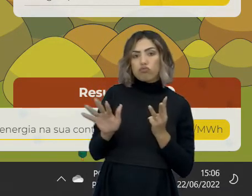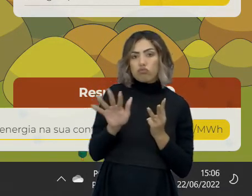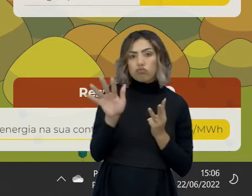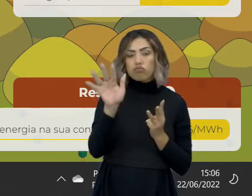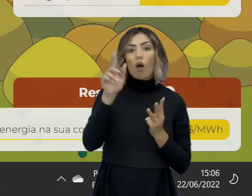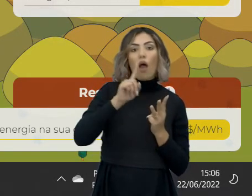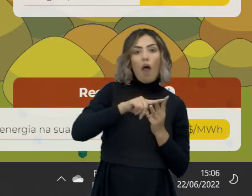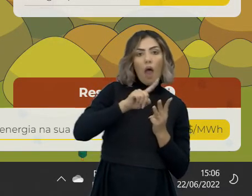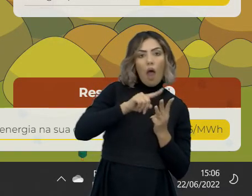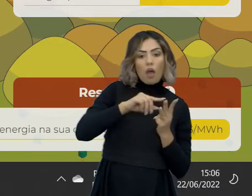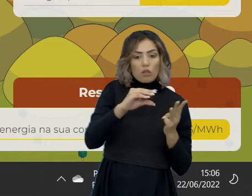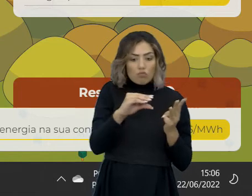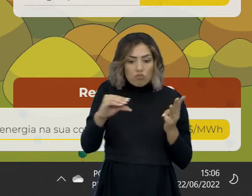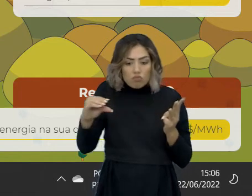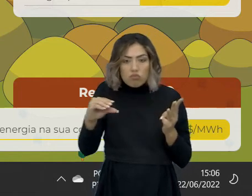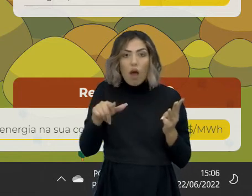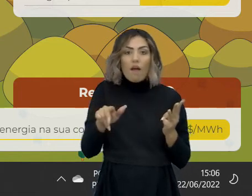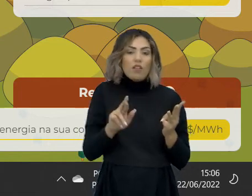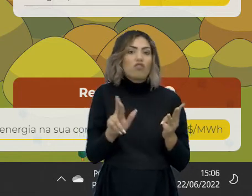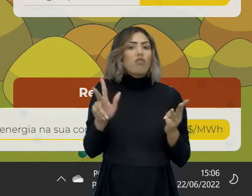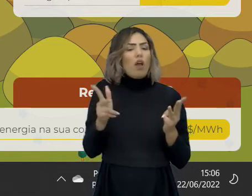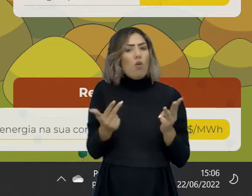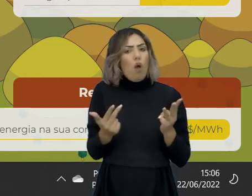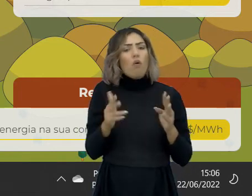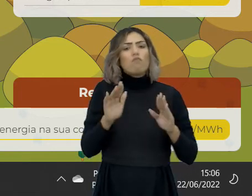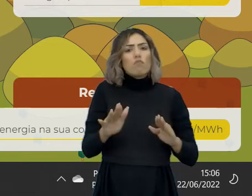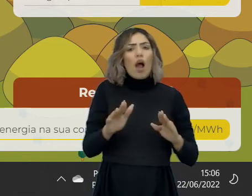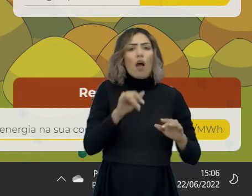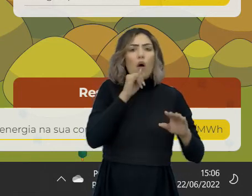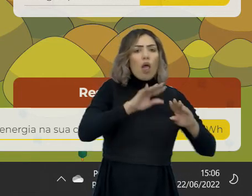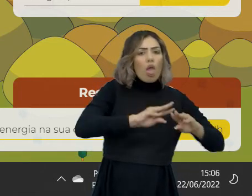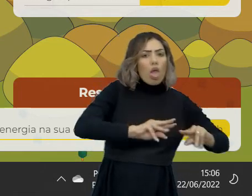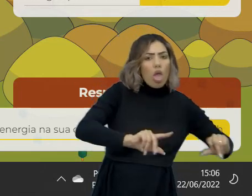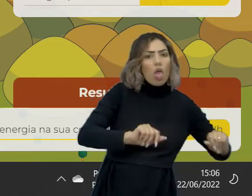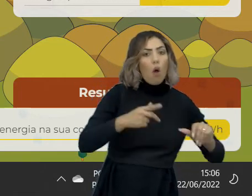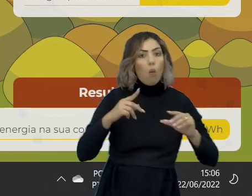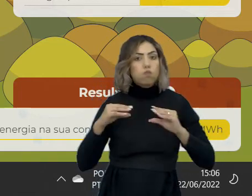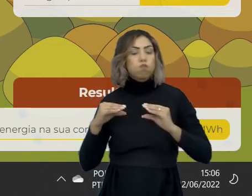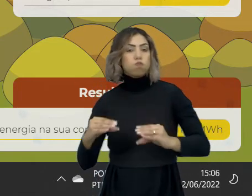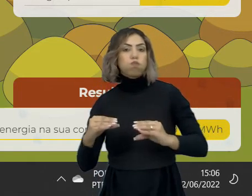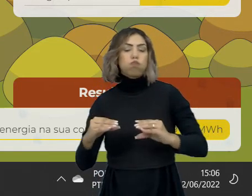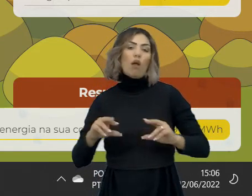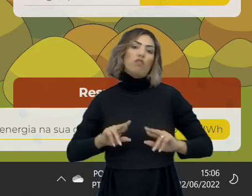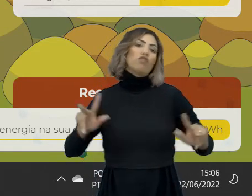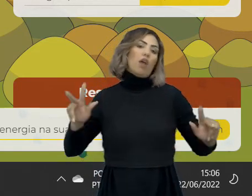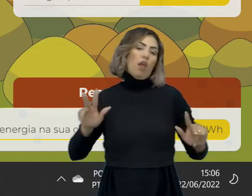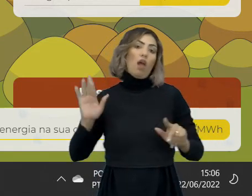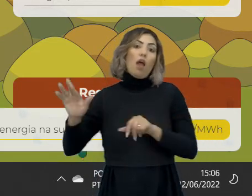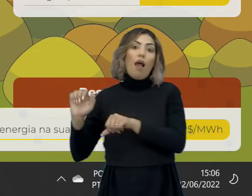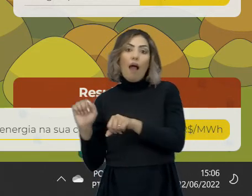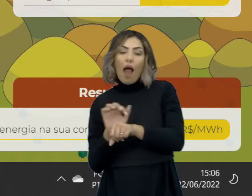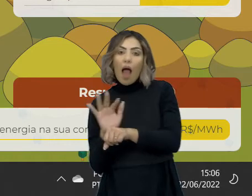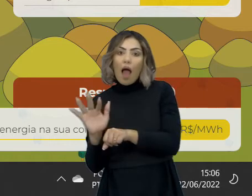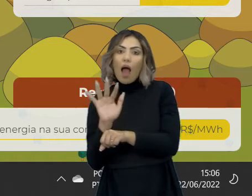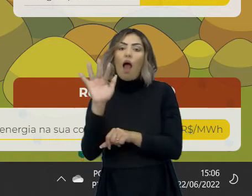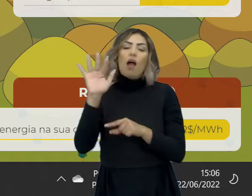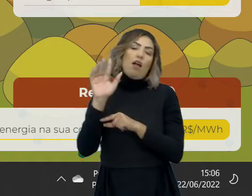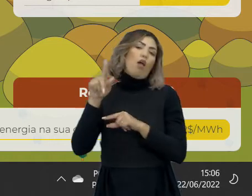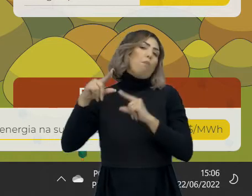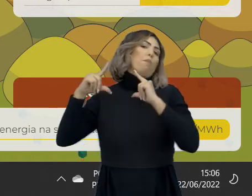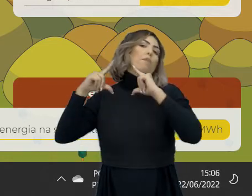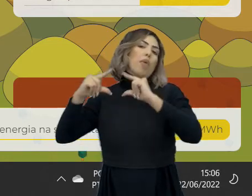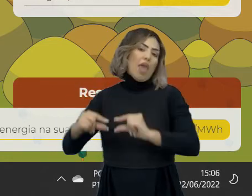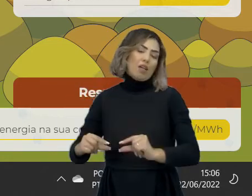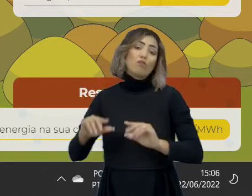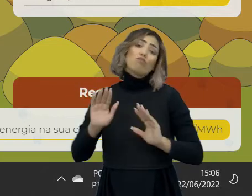tem a ver com a mesma coisa. Tem. Só que um é estado líquido, outro é gasoso e... Isso. O gás natural, ele emite um pouco menos, mas ainda assim